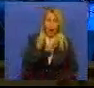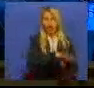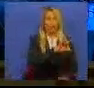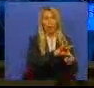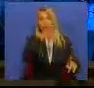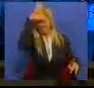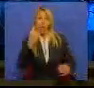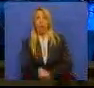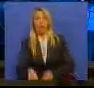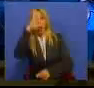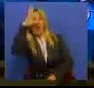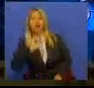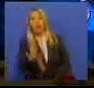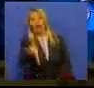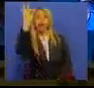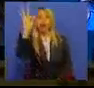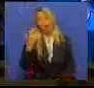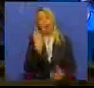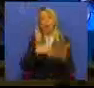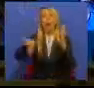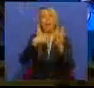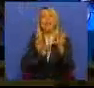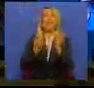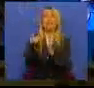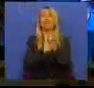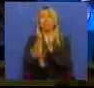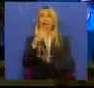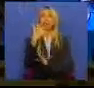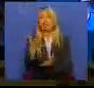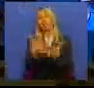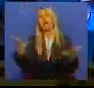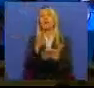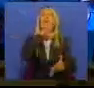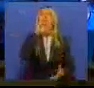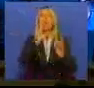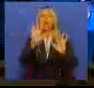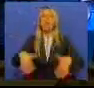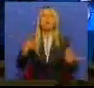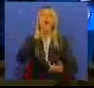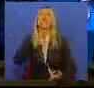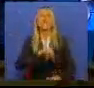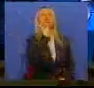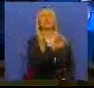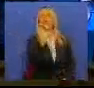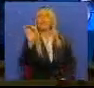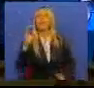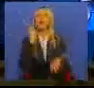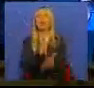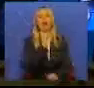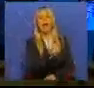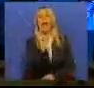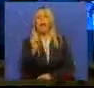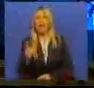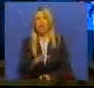que anualmente determina onde é que a maioria das famílias pode colocar os seus filhos, sem qualquer